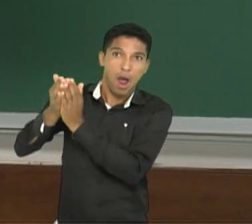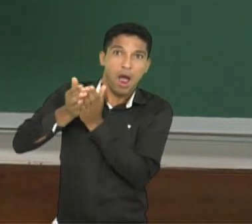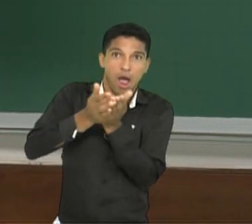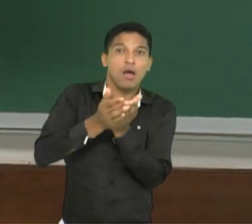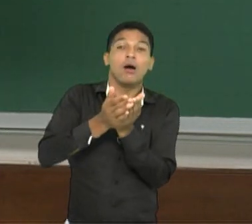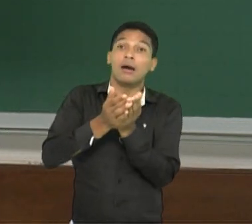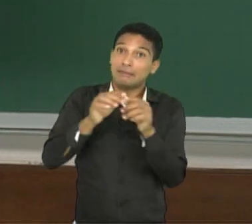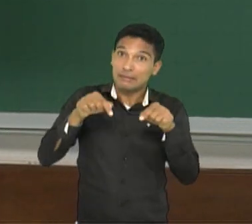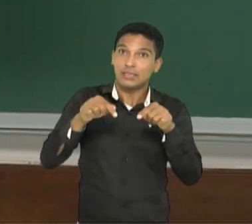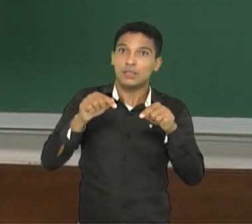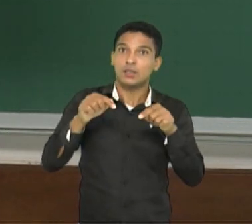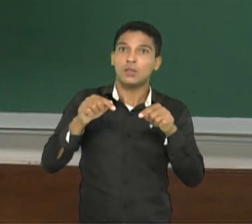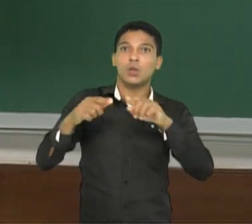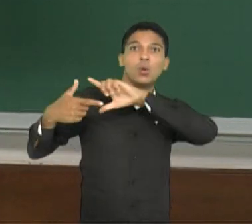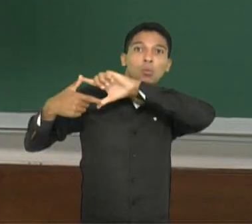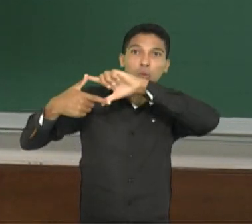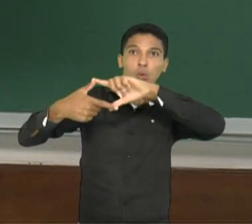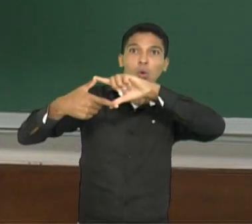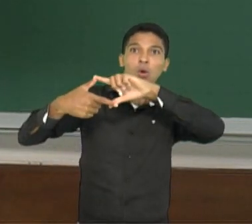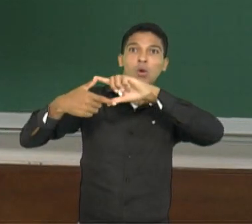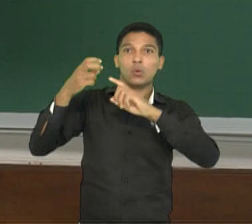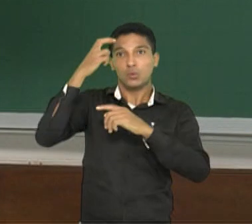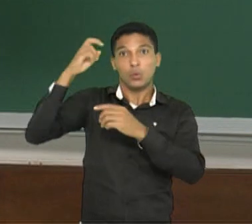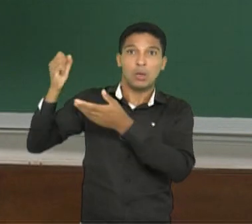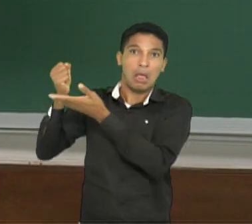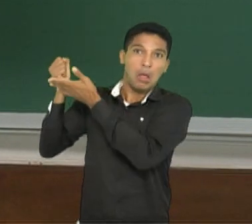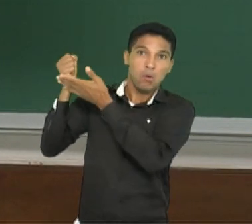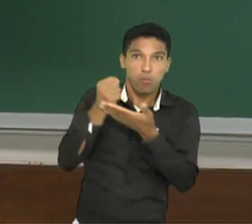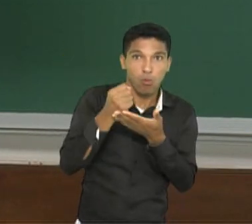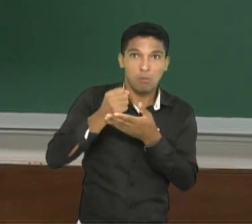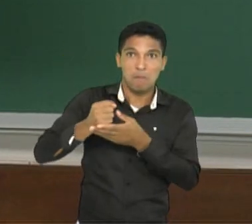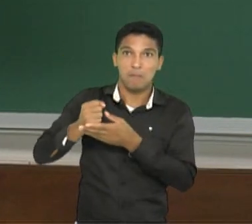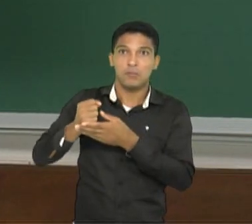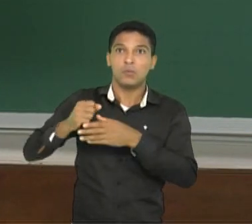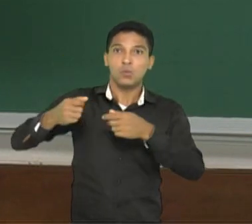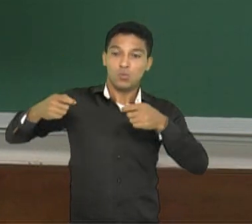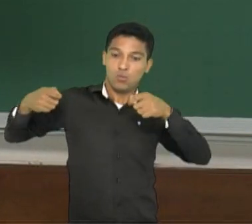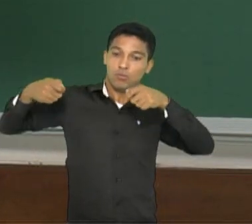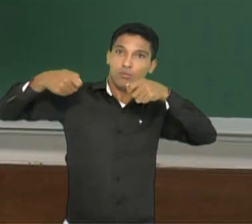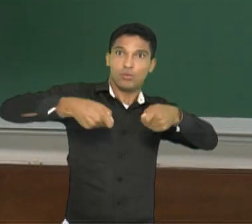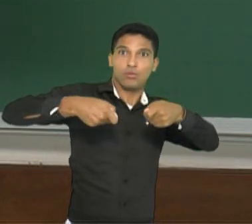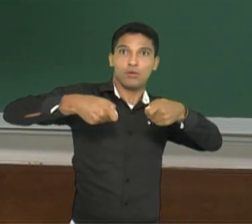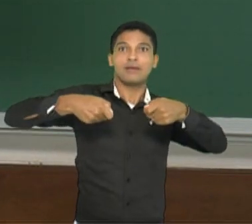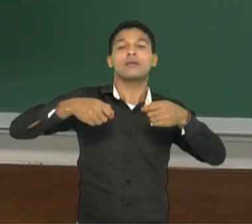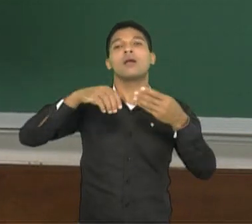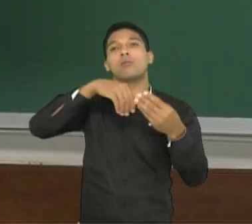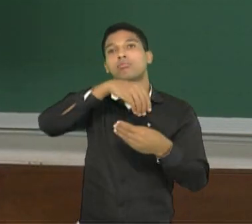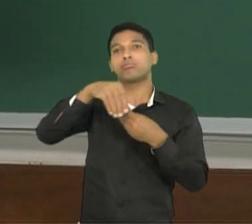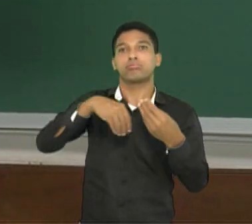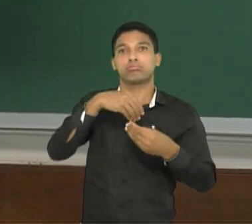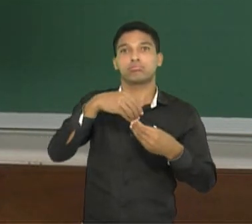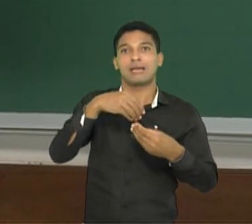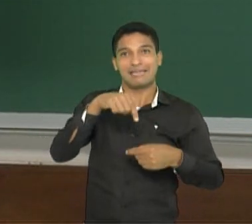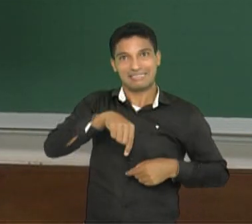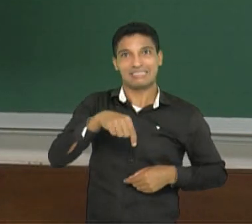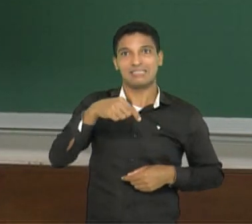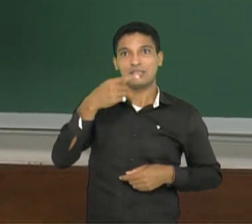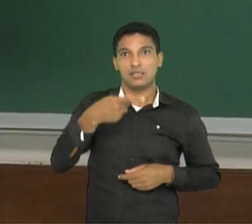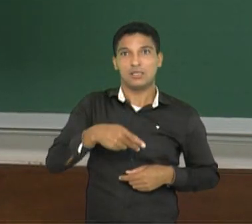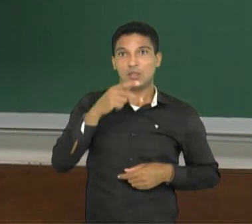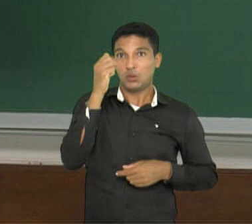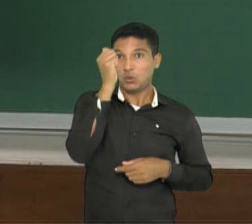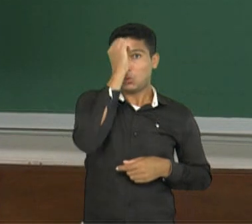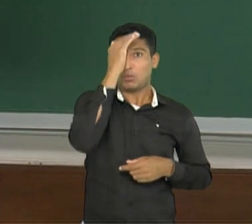seus costumes e acabaram ali se misturando com o que já era a cultura de quem vivia aqui. E aí nós